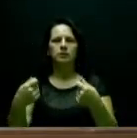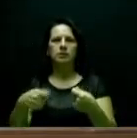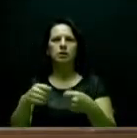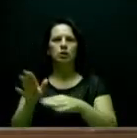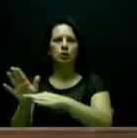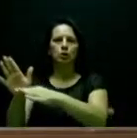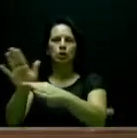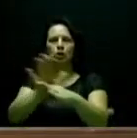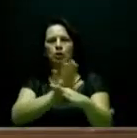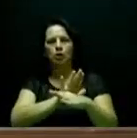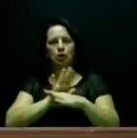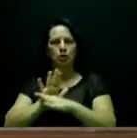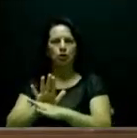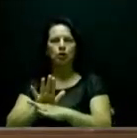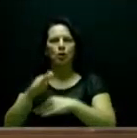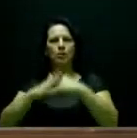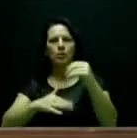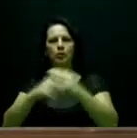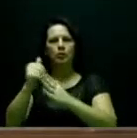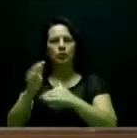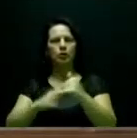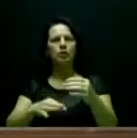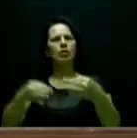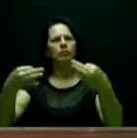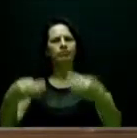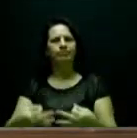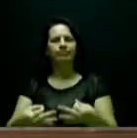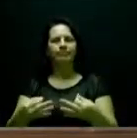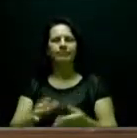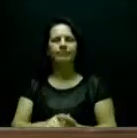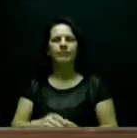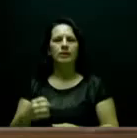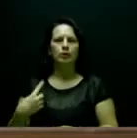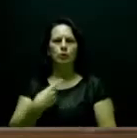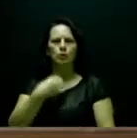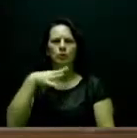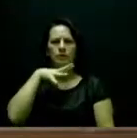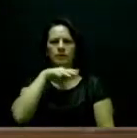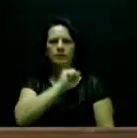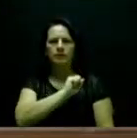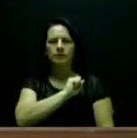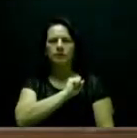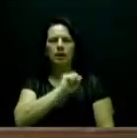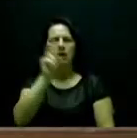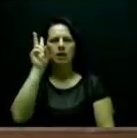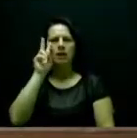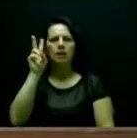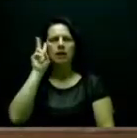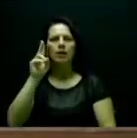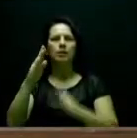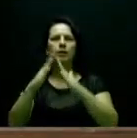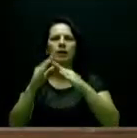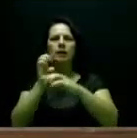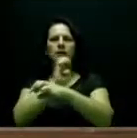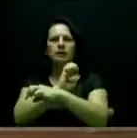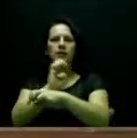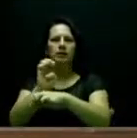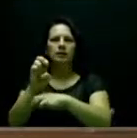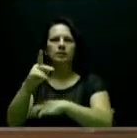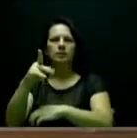de atendimento por profissional especializado, nós de imediato lembramos da Casa da